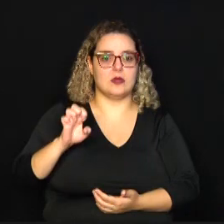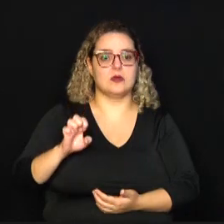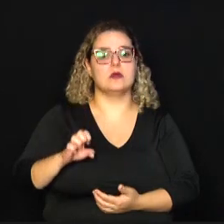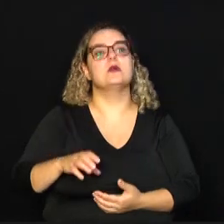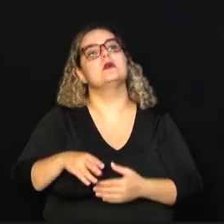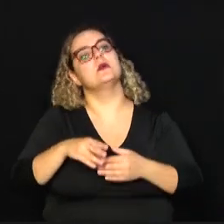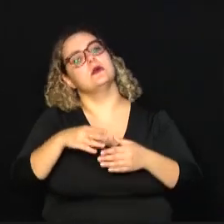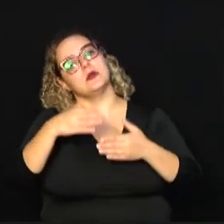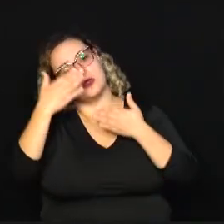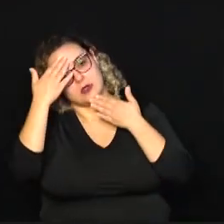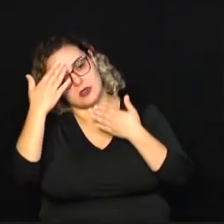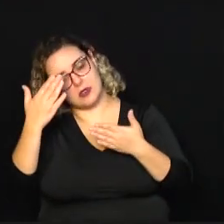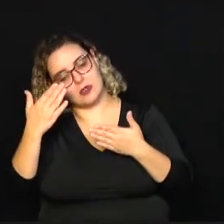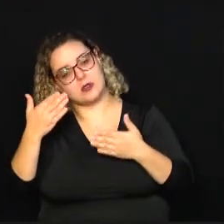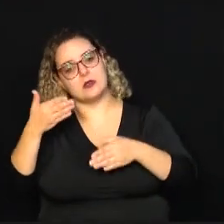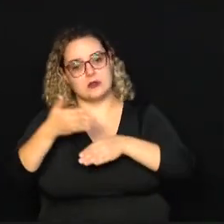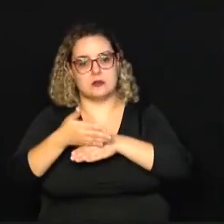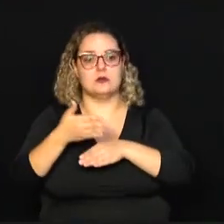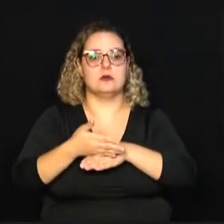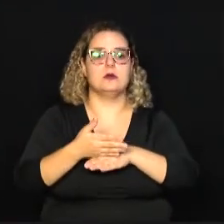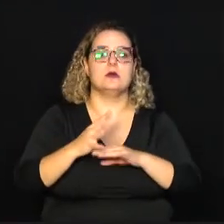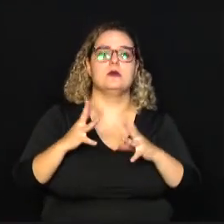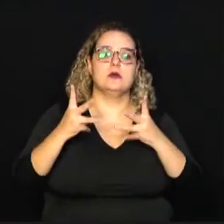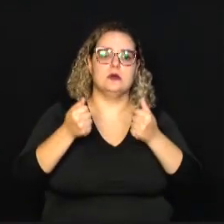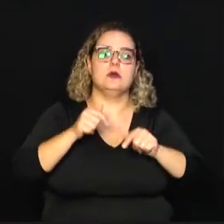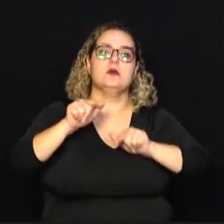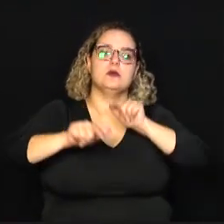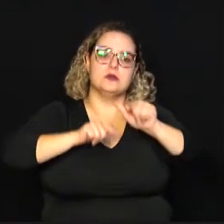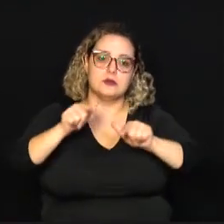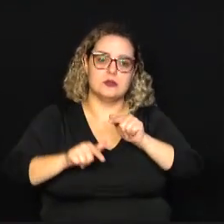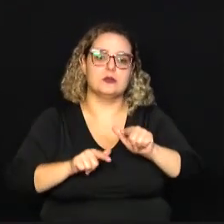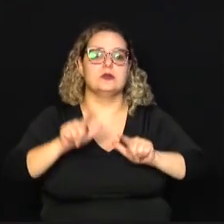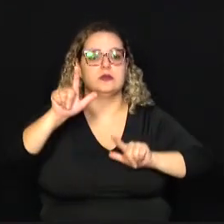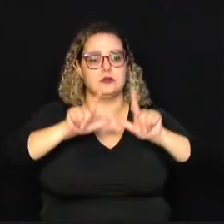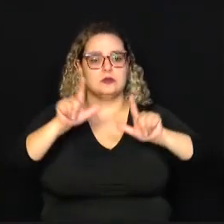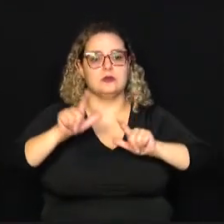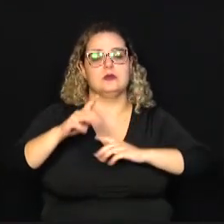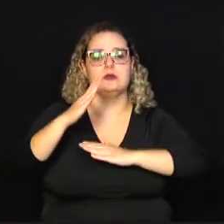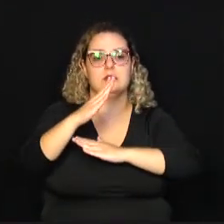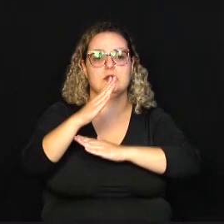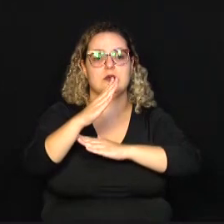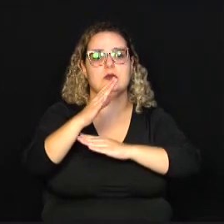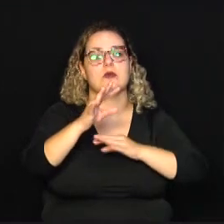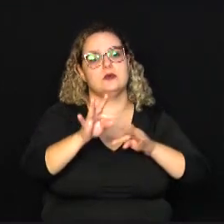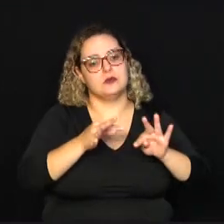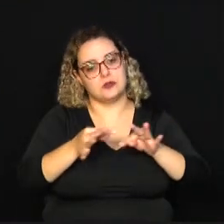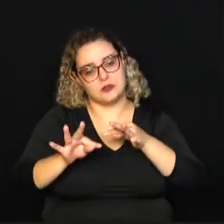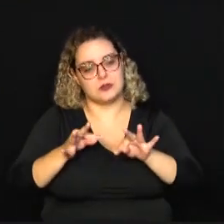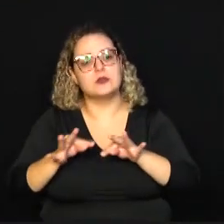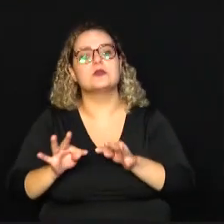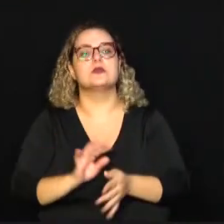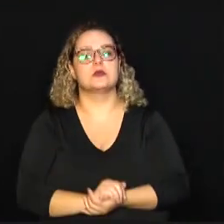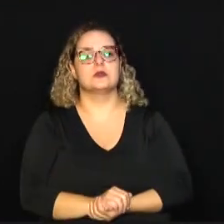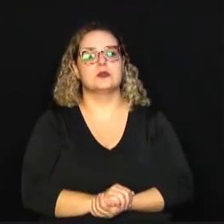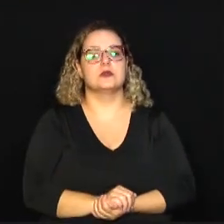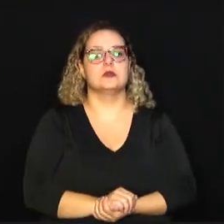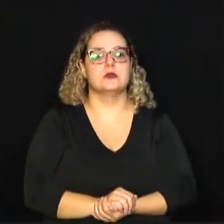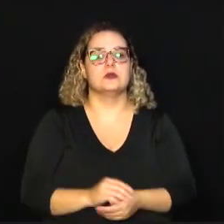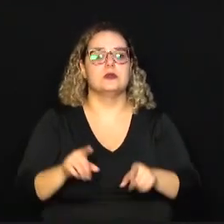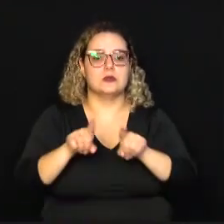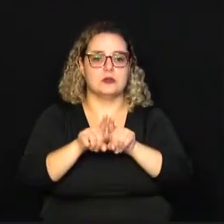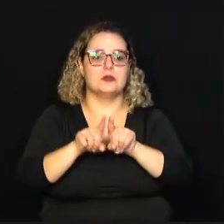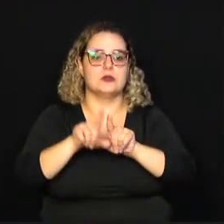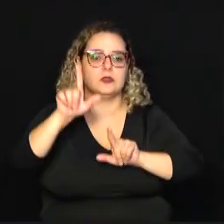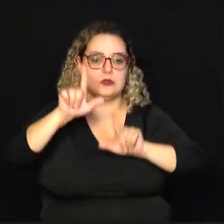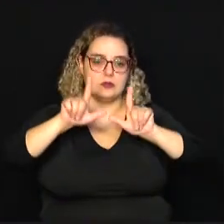participação. Agradecer, né, aos funcionários da Câmara Municipal, aos técnicos, né, e também a TV